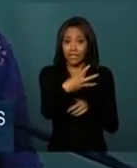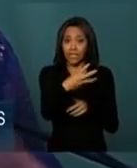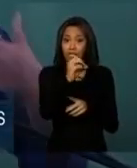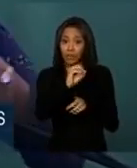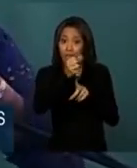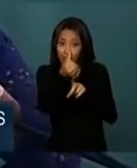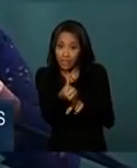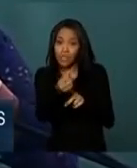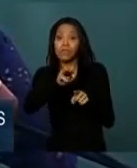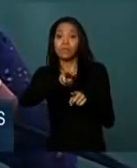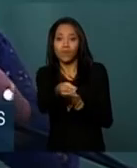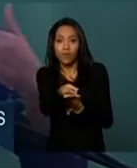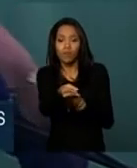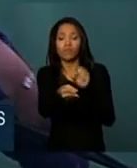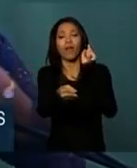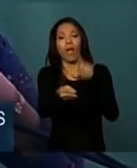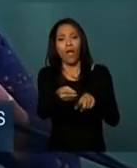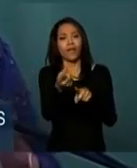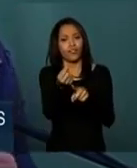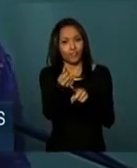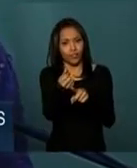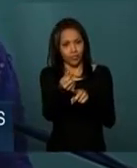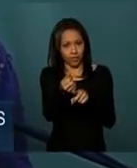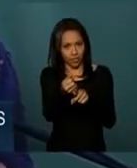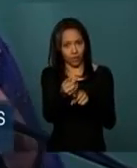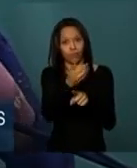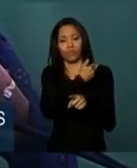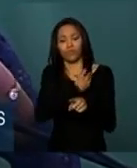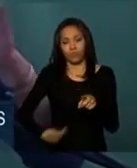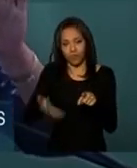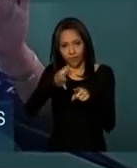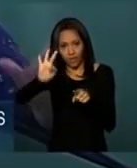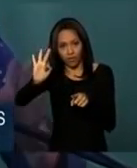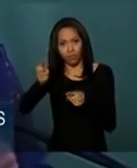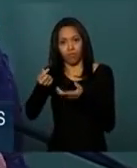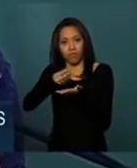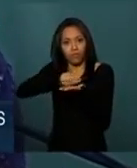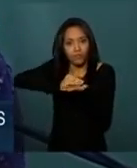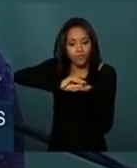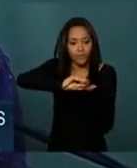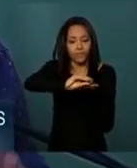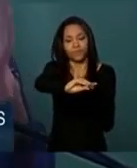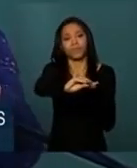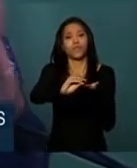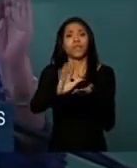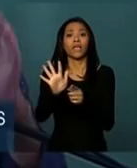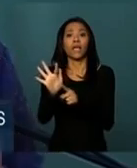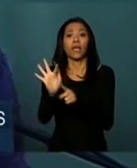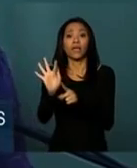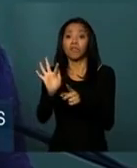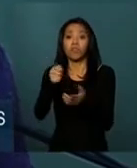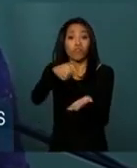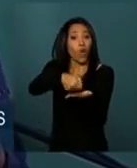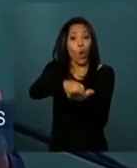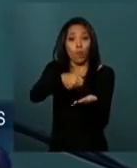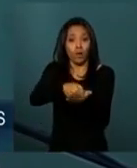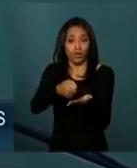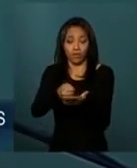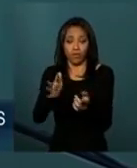306 são dinheiros do nosso orçamento. Portanto, dinheiro a fundo perdido, a gente não cobra.